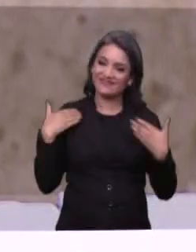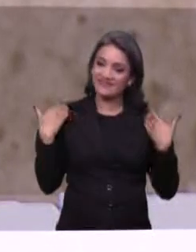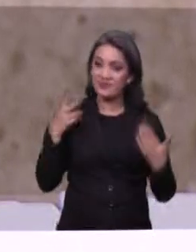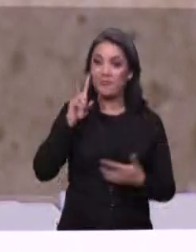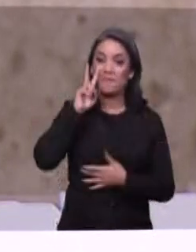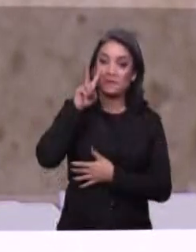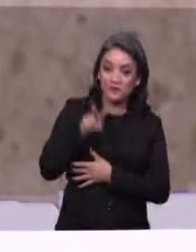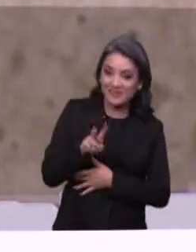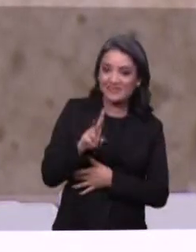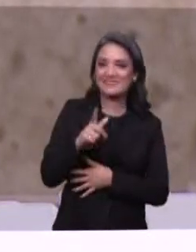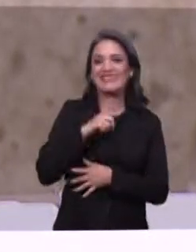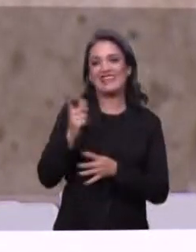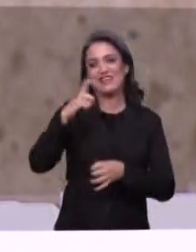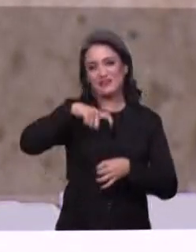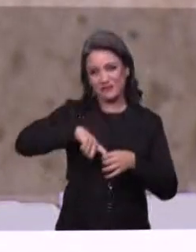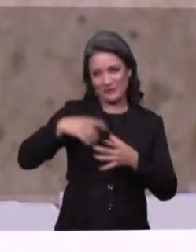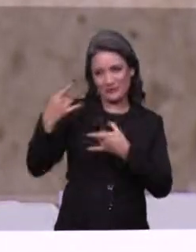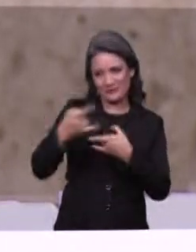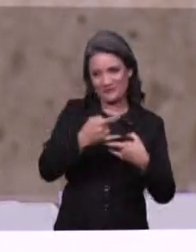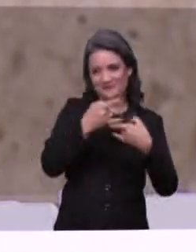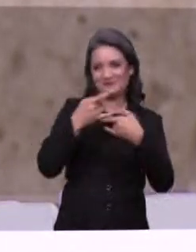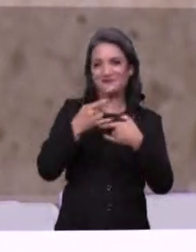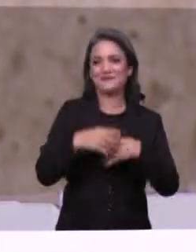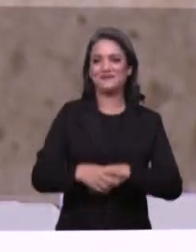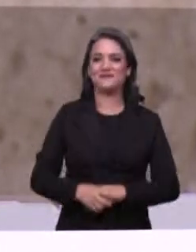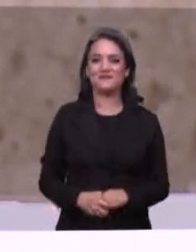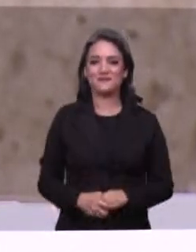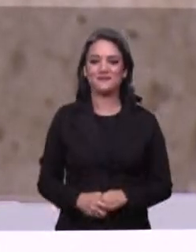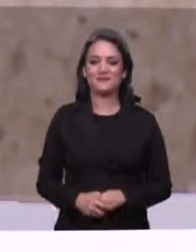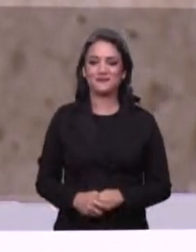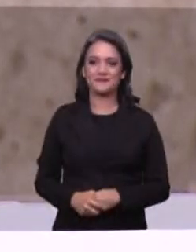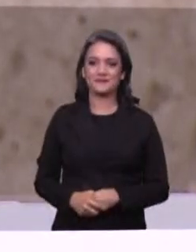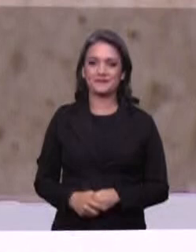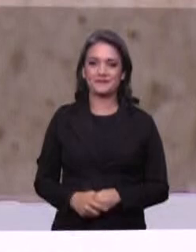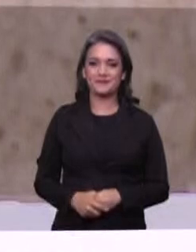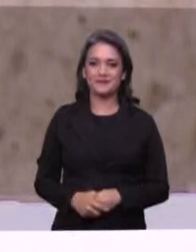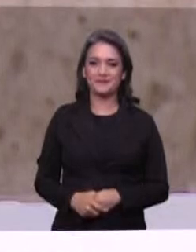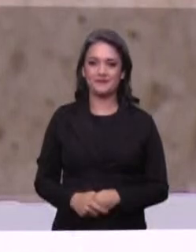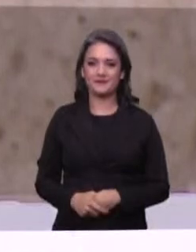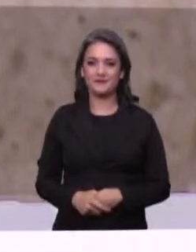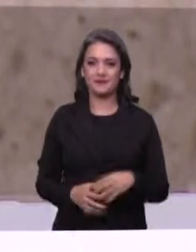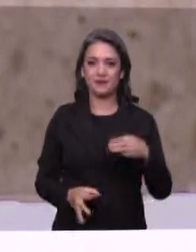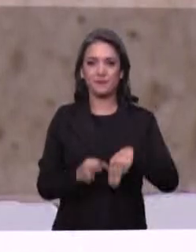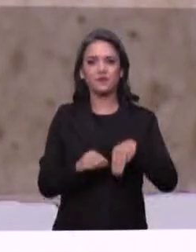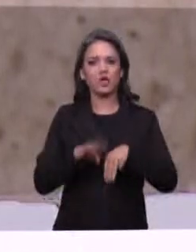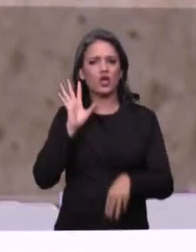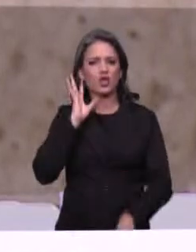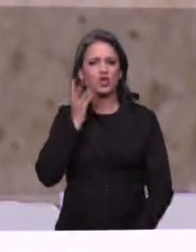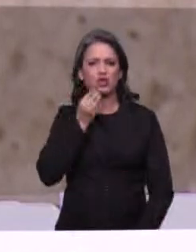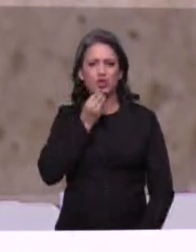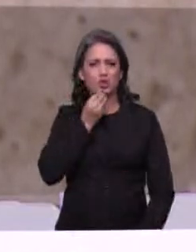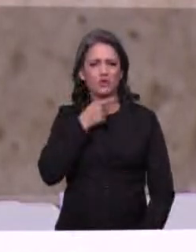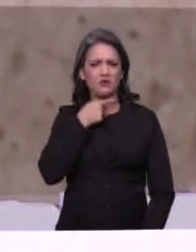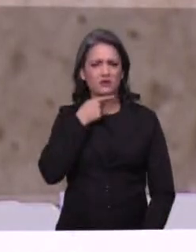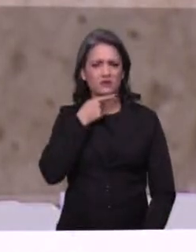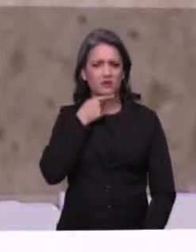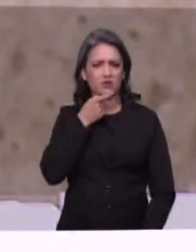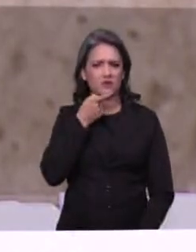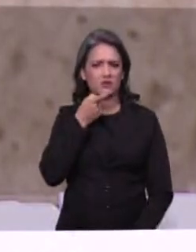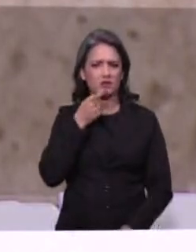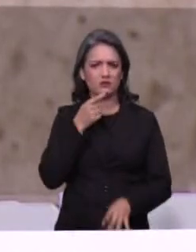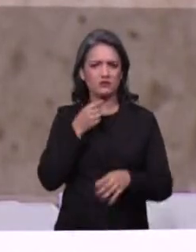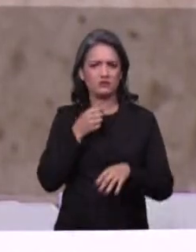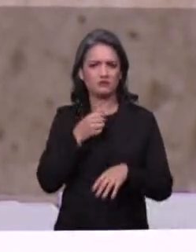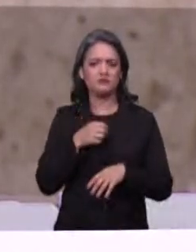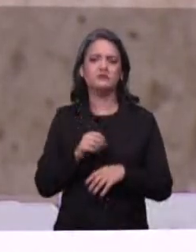já de volta. STF julgação contra a lei do Estado da Bahia, que estipula data limite para regularização fundiária de territórios de